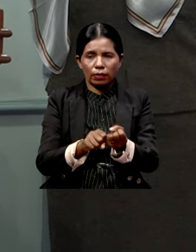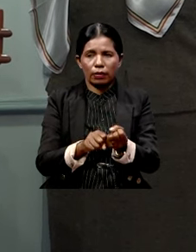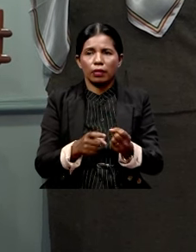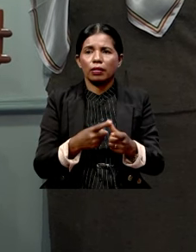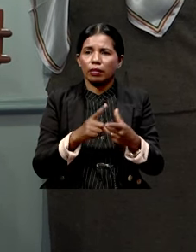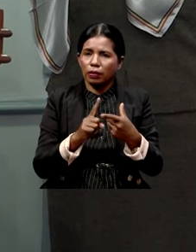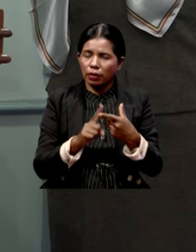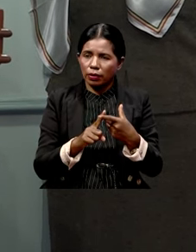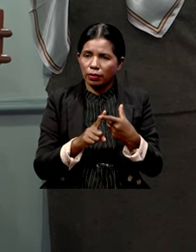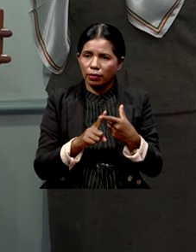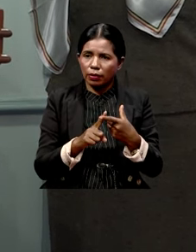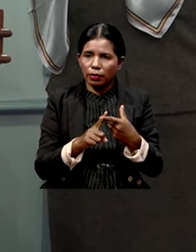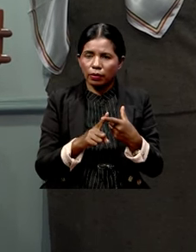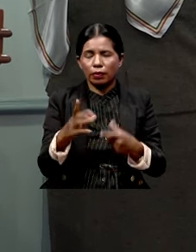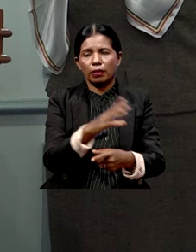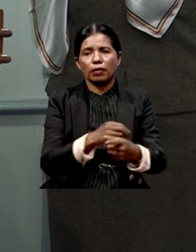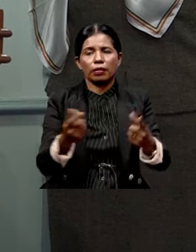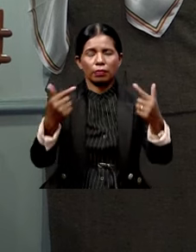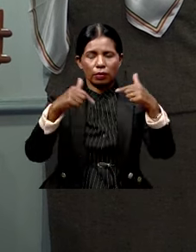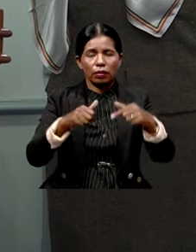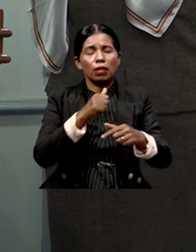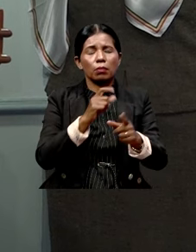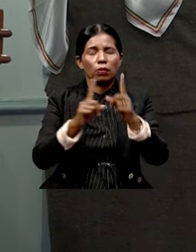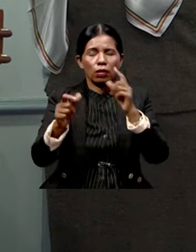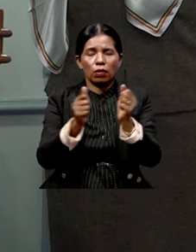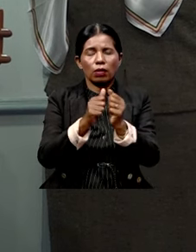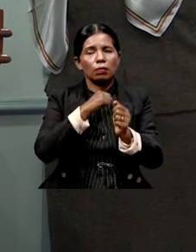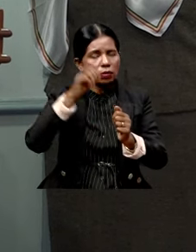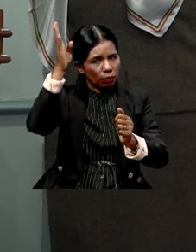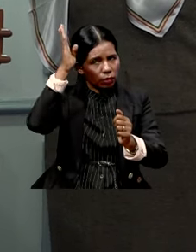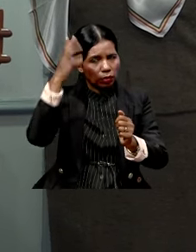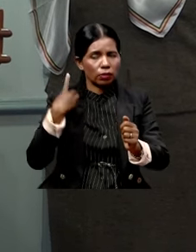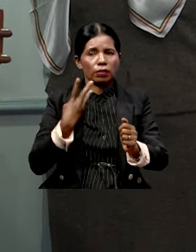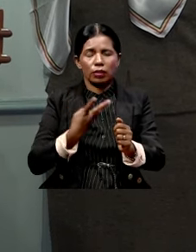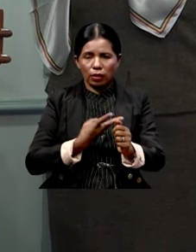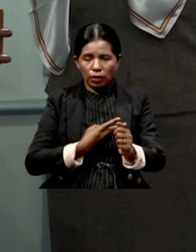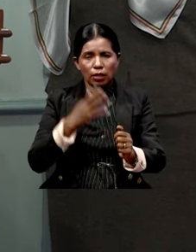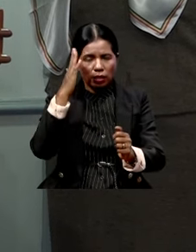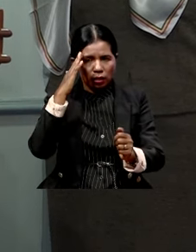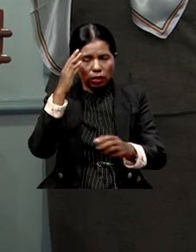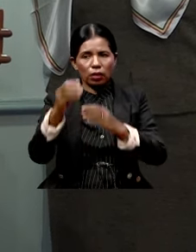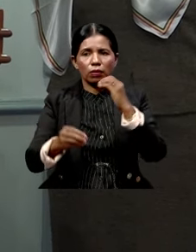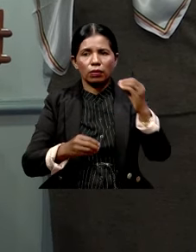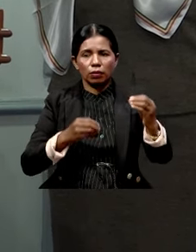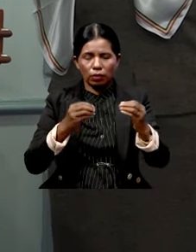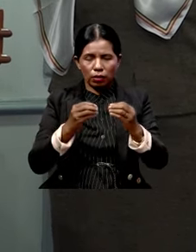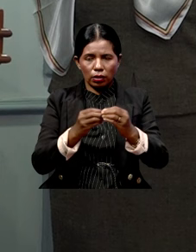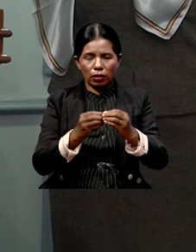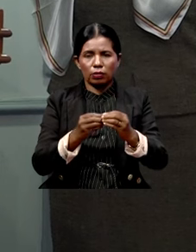E aqui dei conta ao Sr. Cardeal também do nosso reconhecimento pela forma